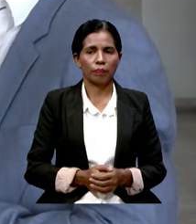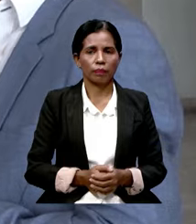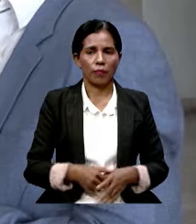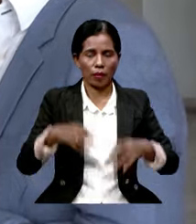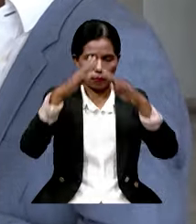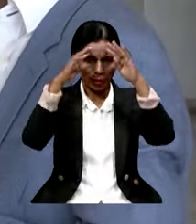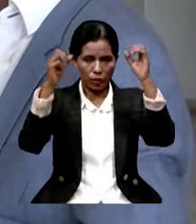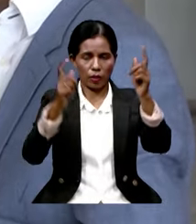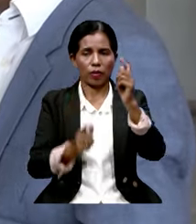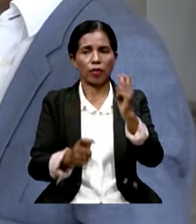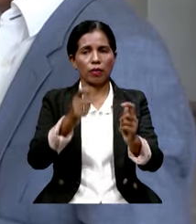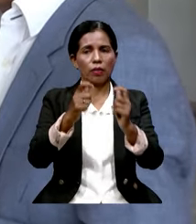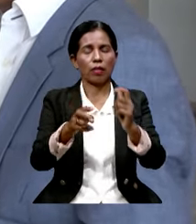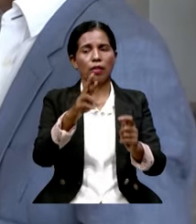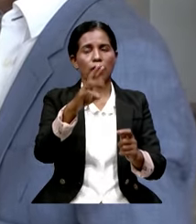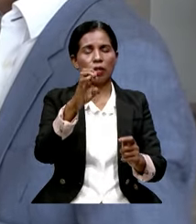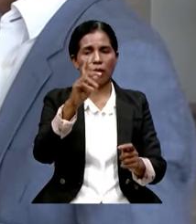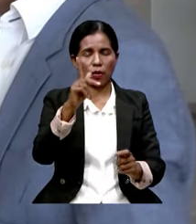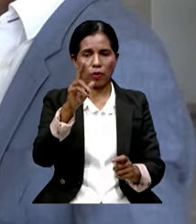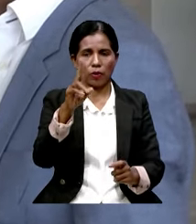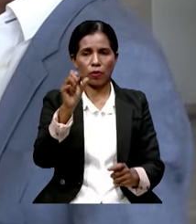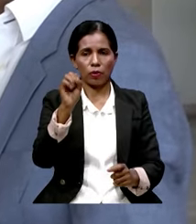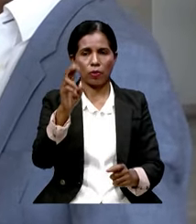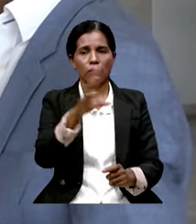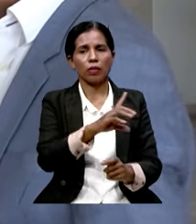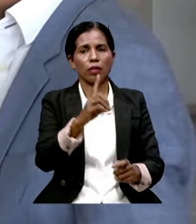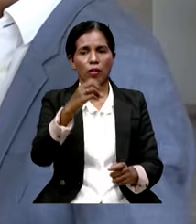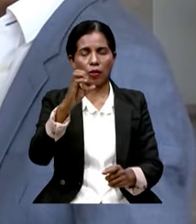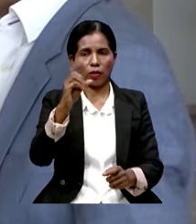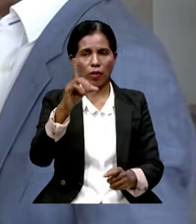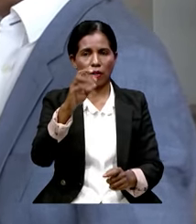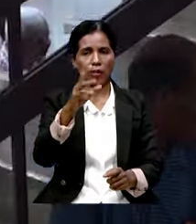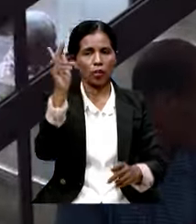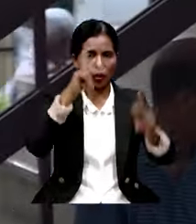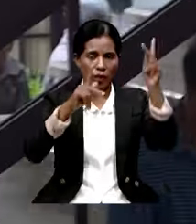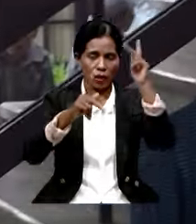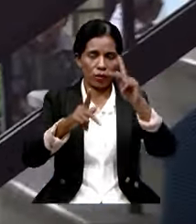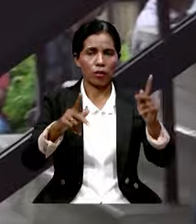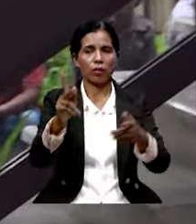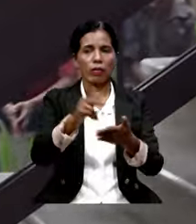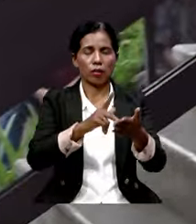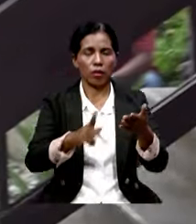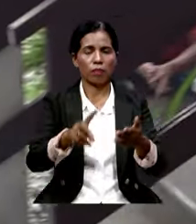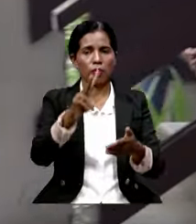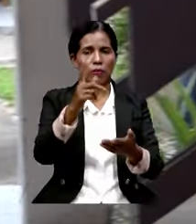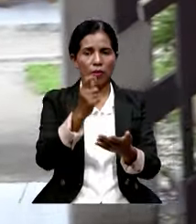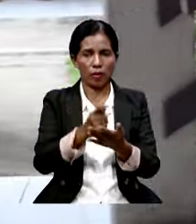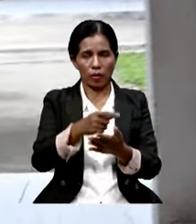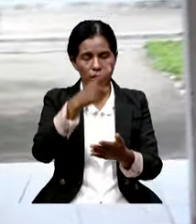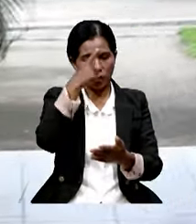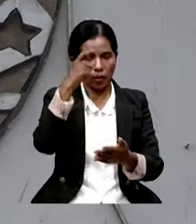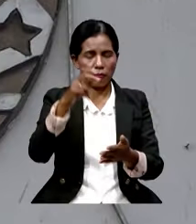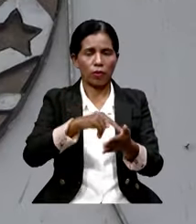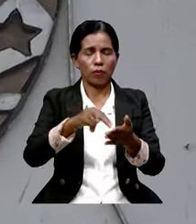Presidente Tribunal Recurso de Olindo dos Santos informa caso crime rihun rua resin obrigado tenki pendente, tamba número zuish